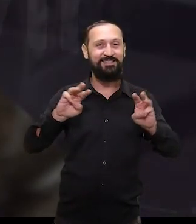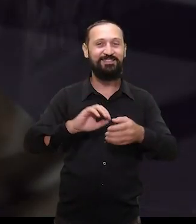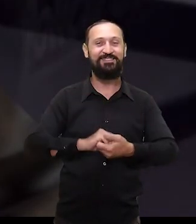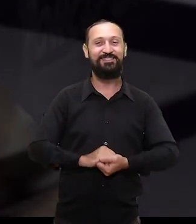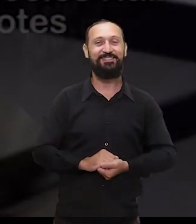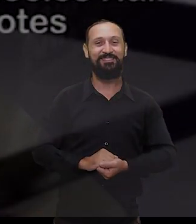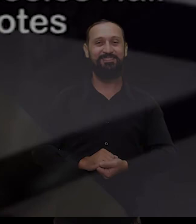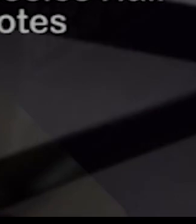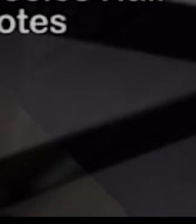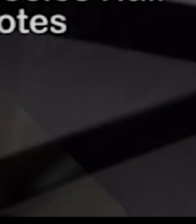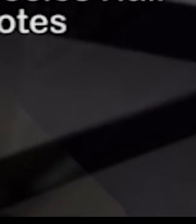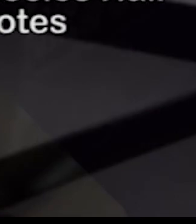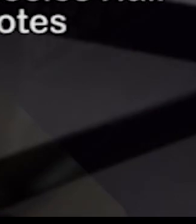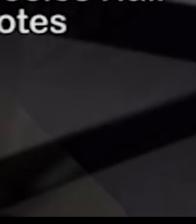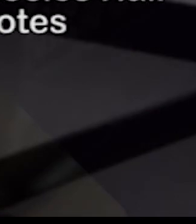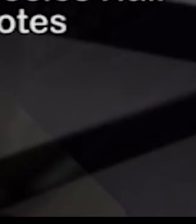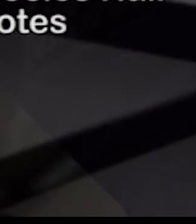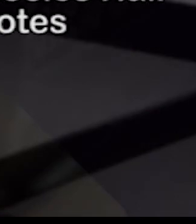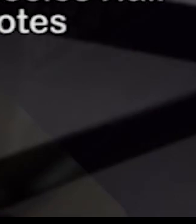próxima a